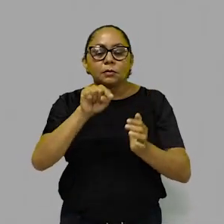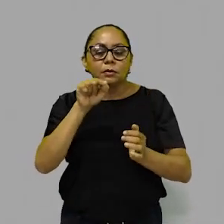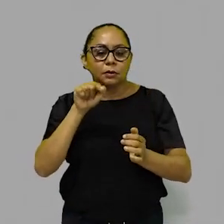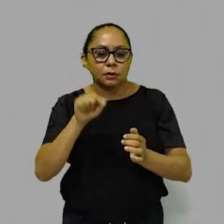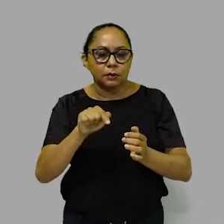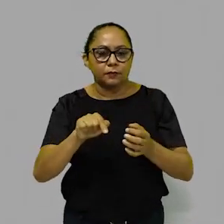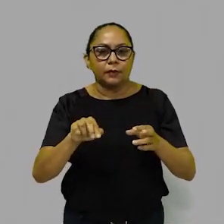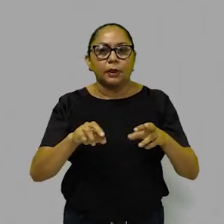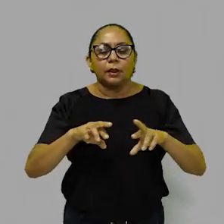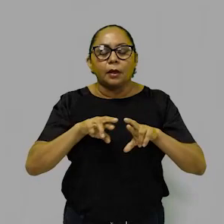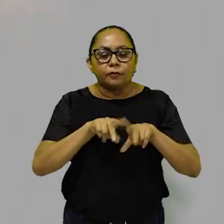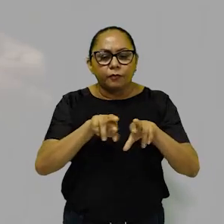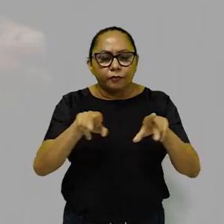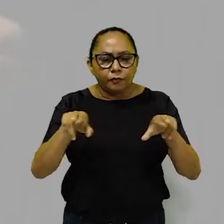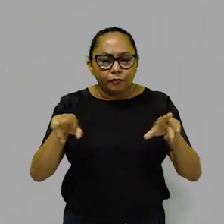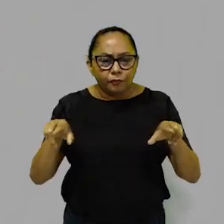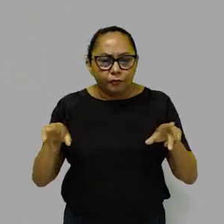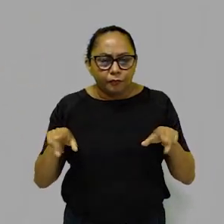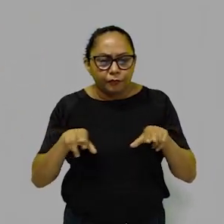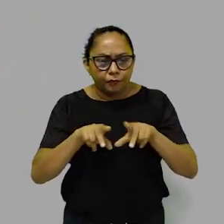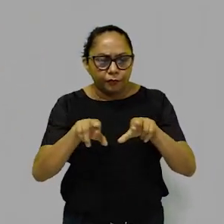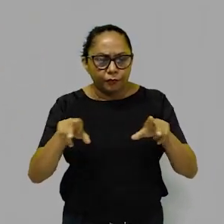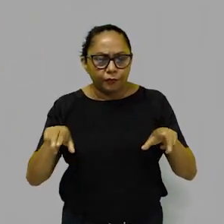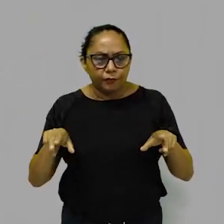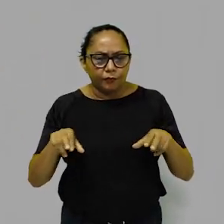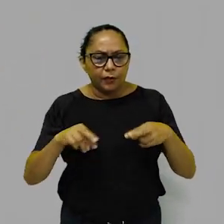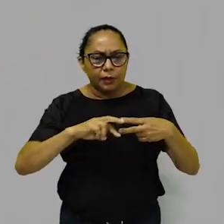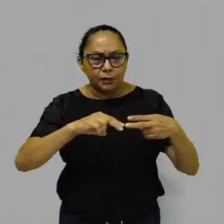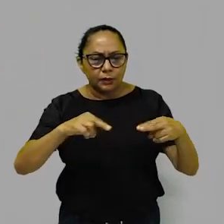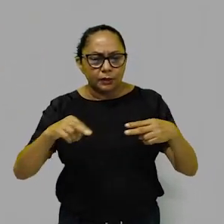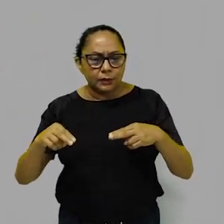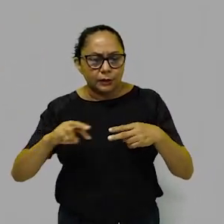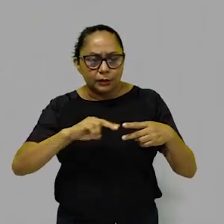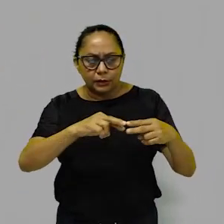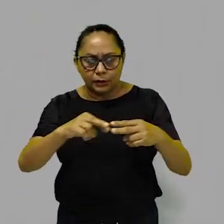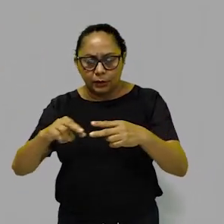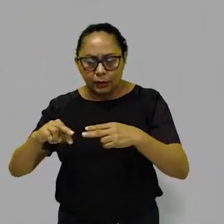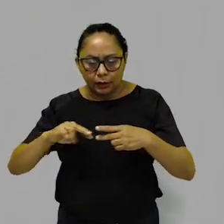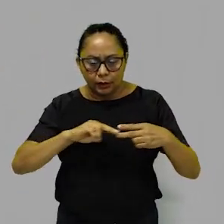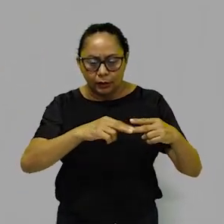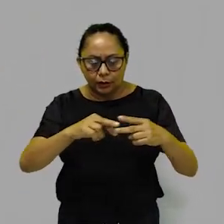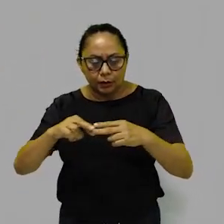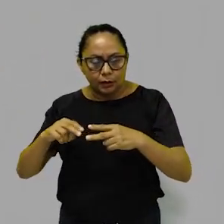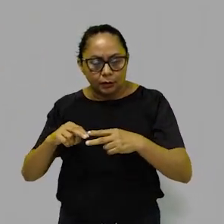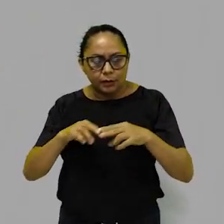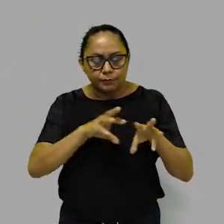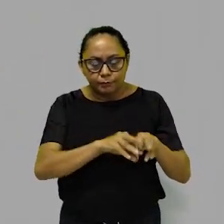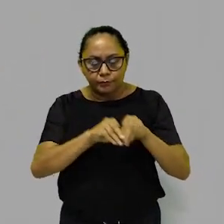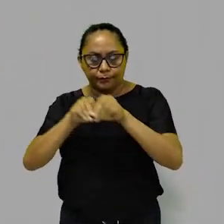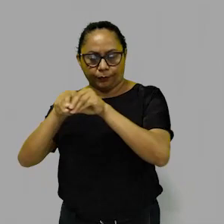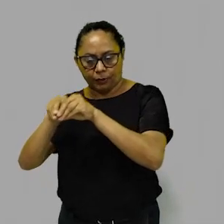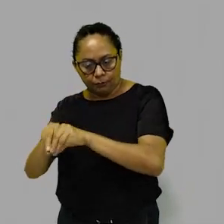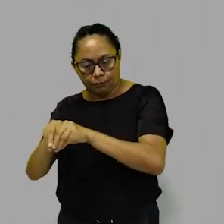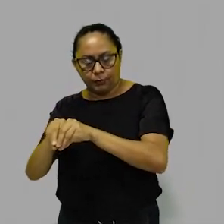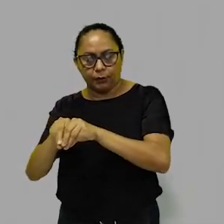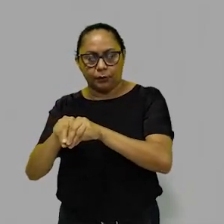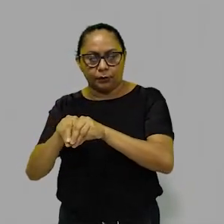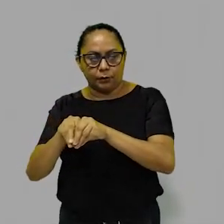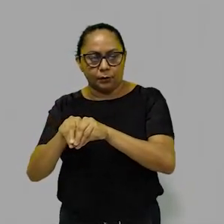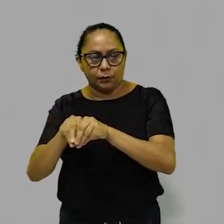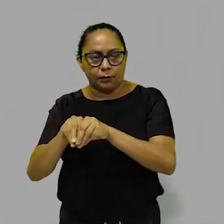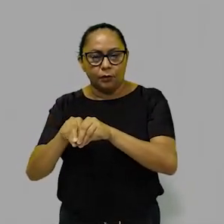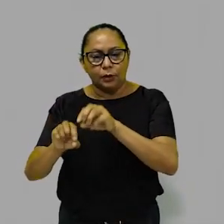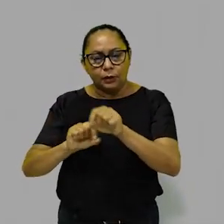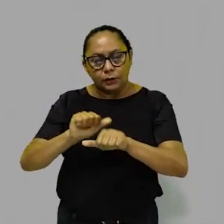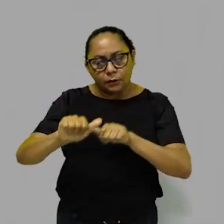células, elas vão migrar para aquele local. Então, é uma exudação, é uma migração até o local do